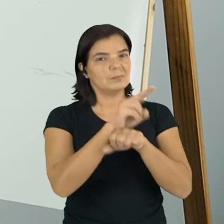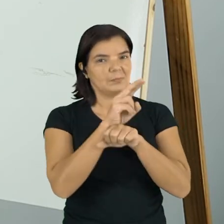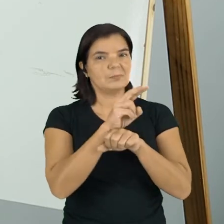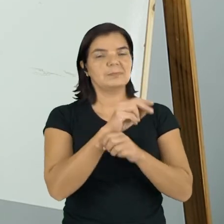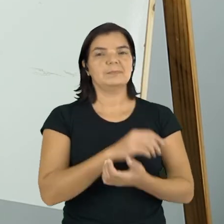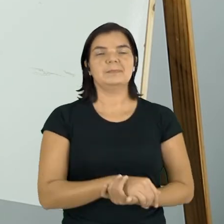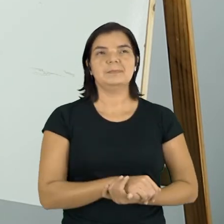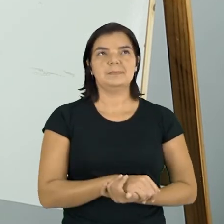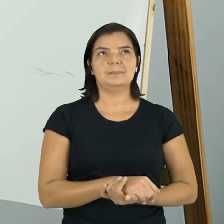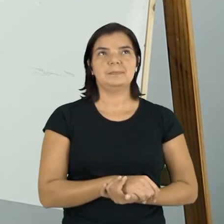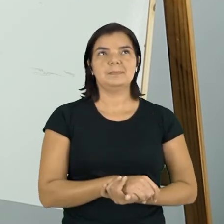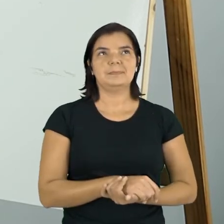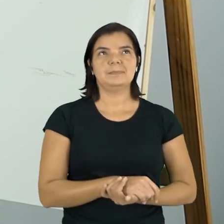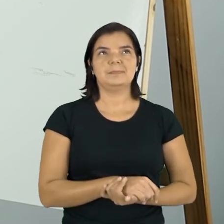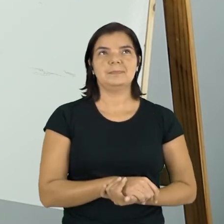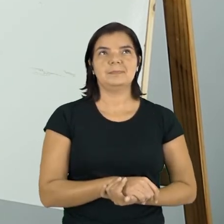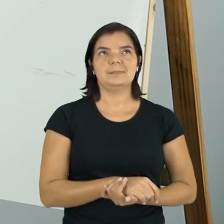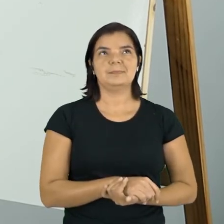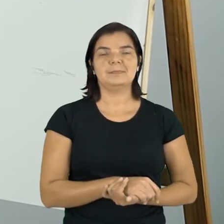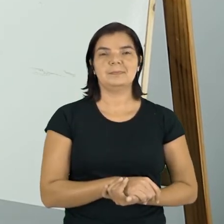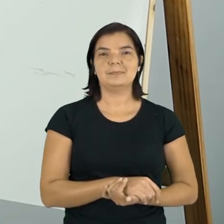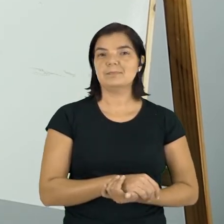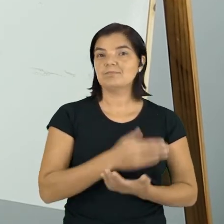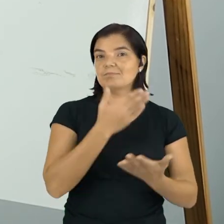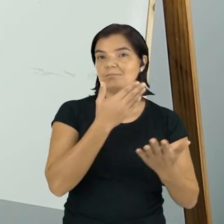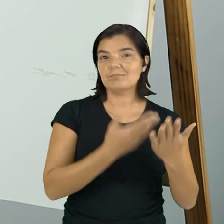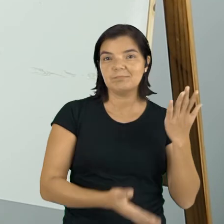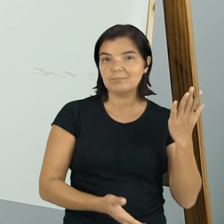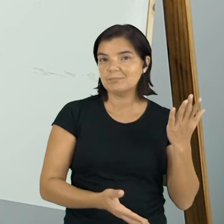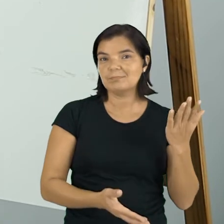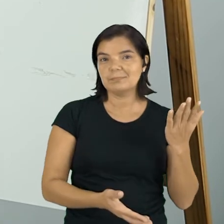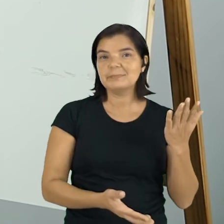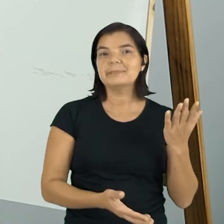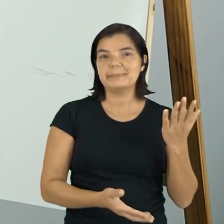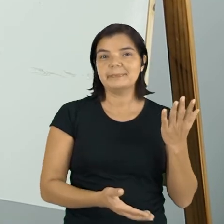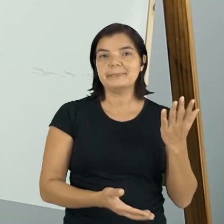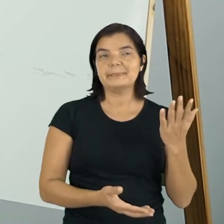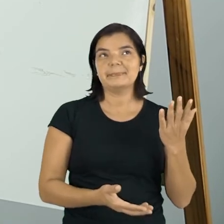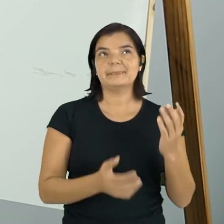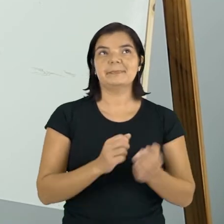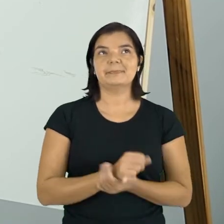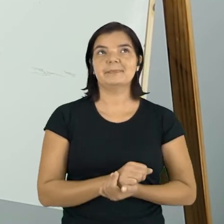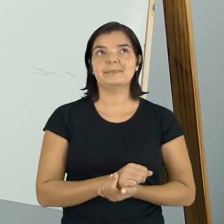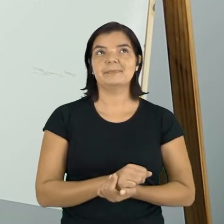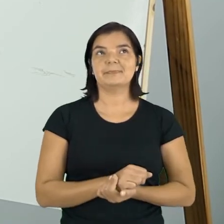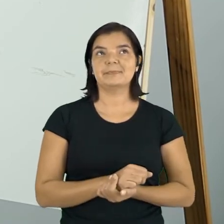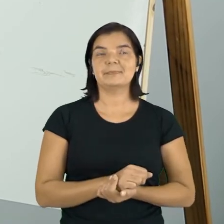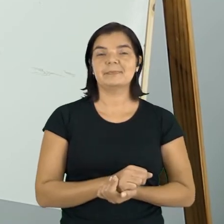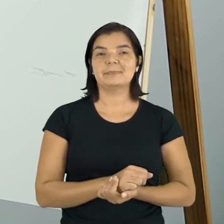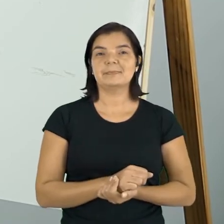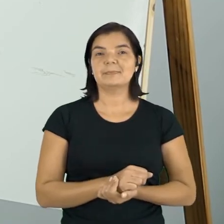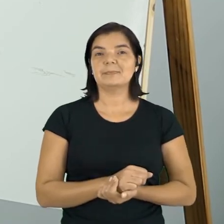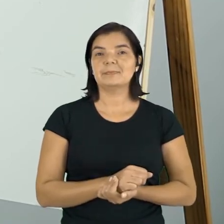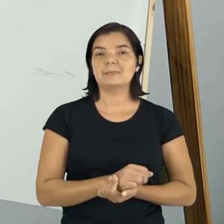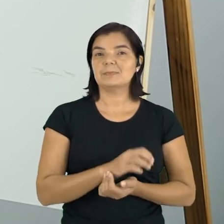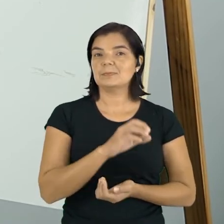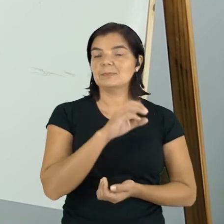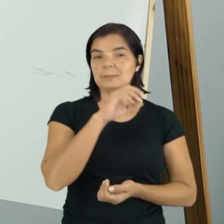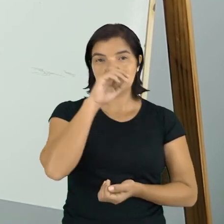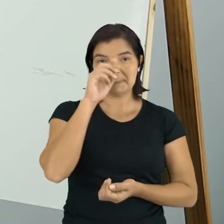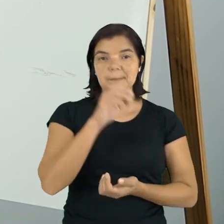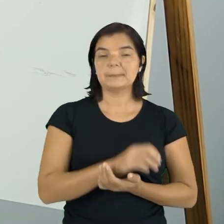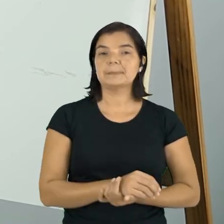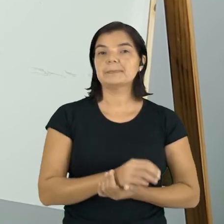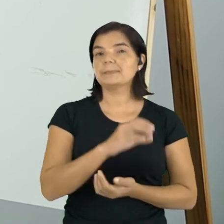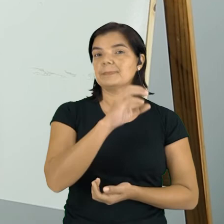empresta. E aí, quando ela empresta, ela perde a sua dezena. Então, aqui, ó, vai ficar apenas